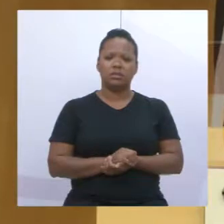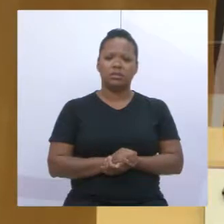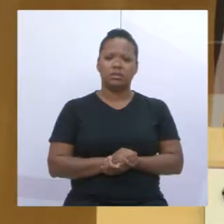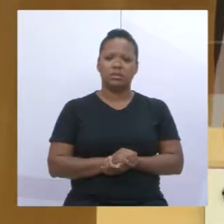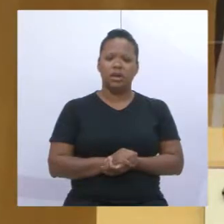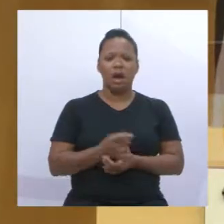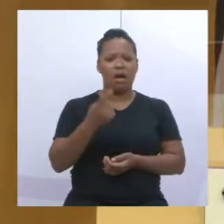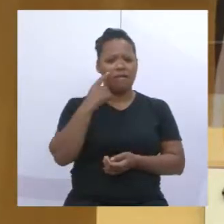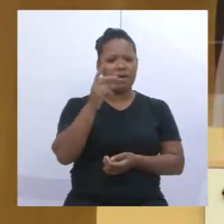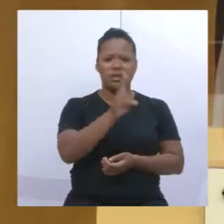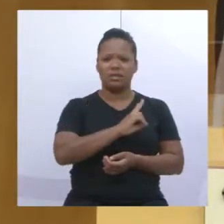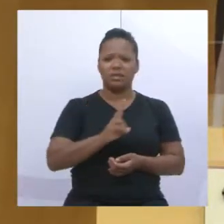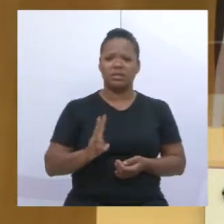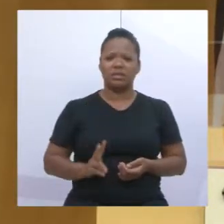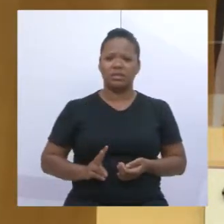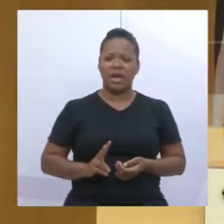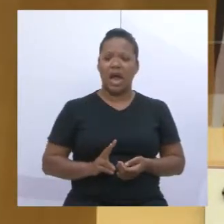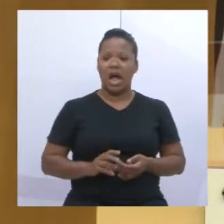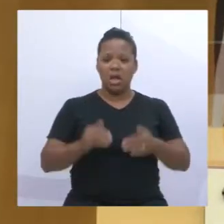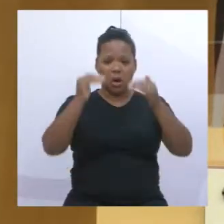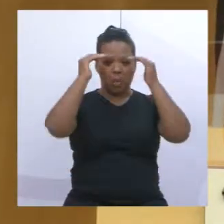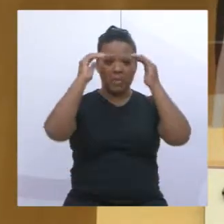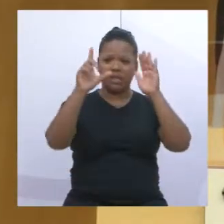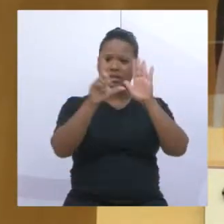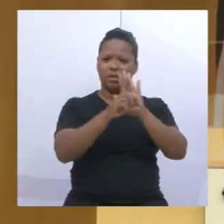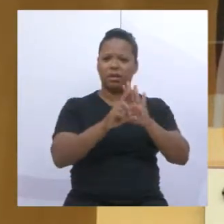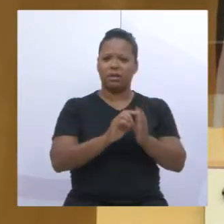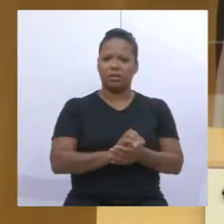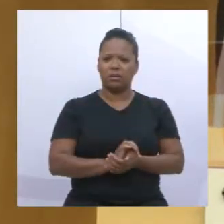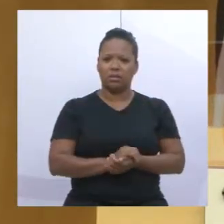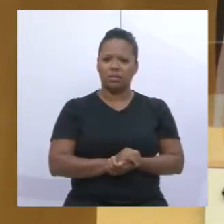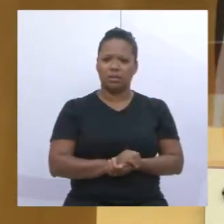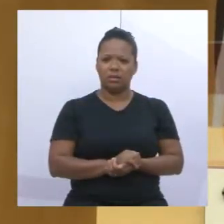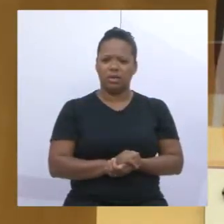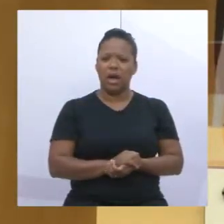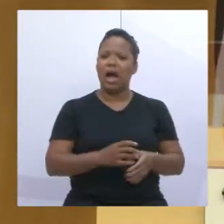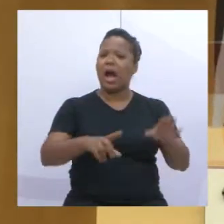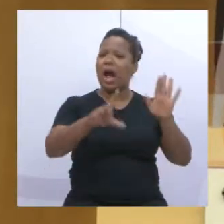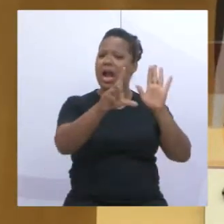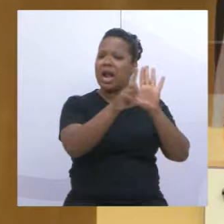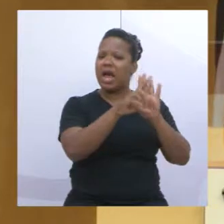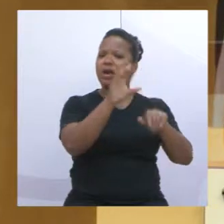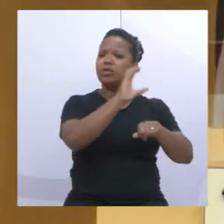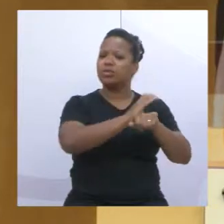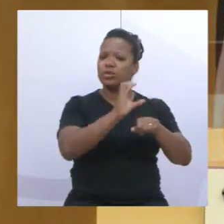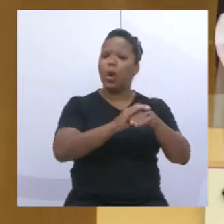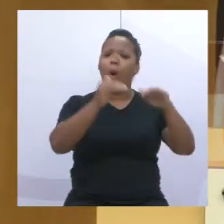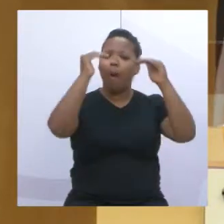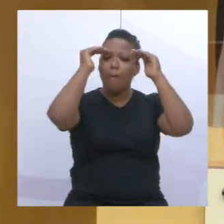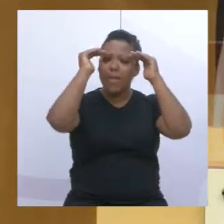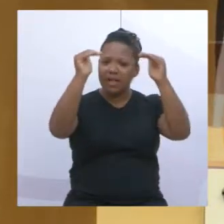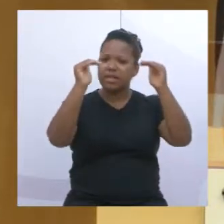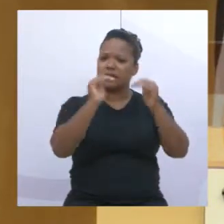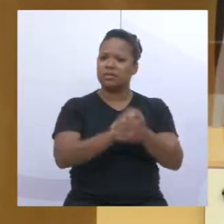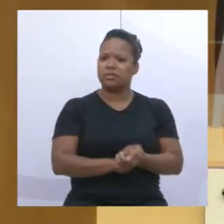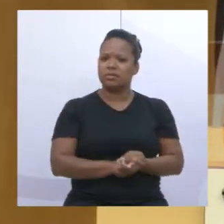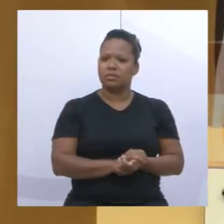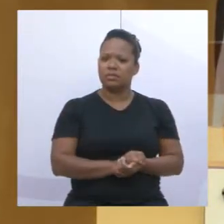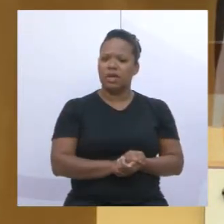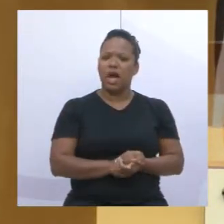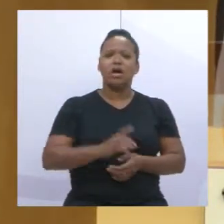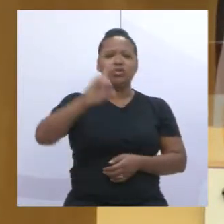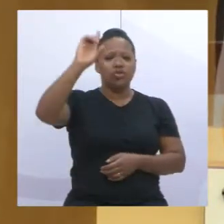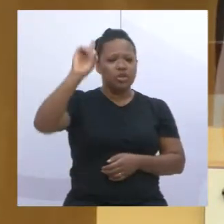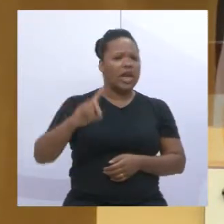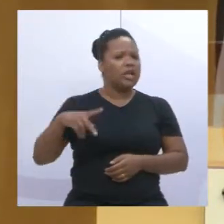muitos vereadores legalistas aqui falam, eu tenho que seguir a lei, então siga a lei. E a lei está aqui, a Constituição. Siga a Constituição e dê o direito a esse